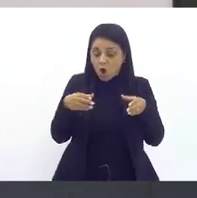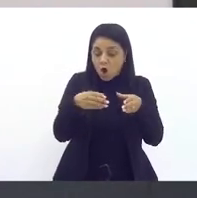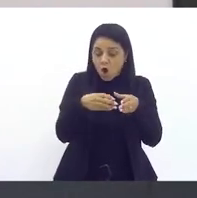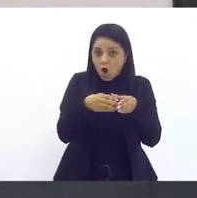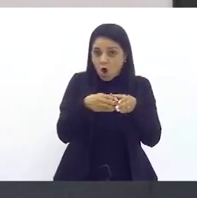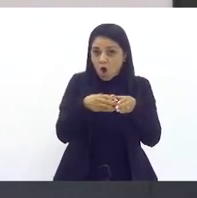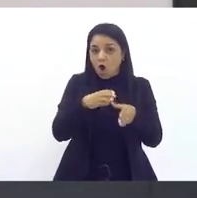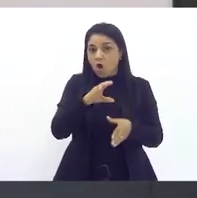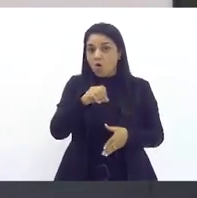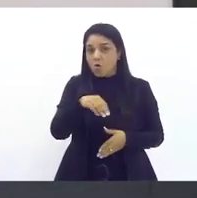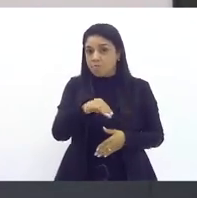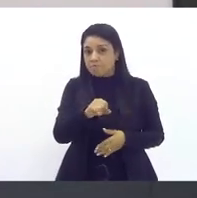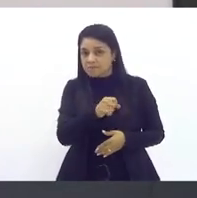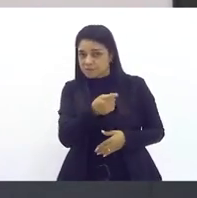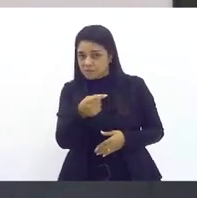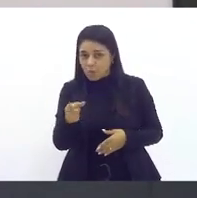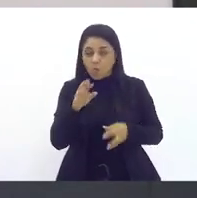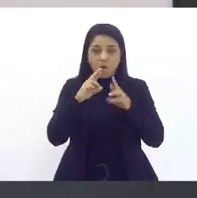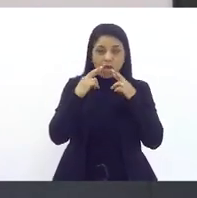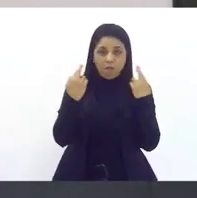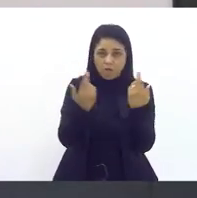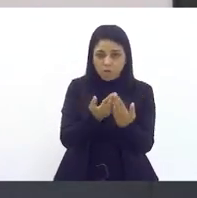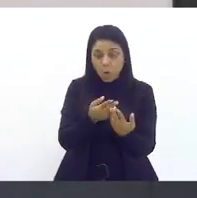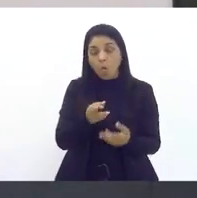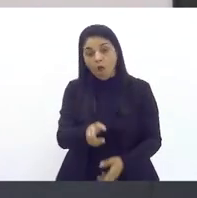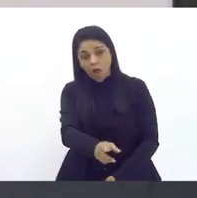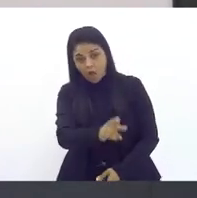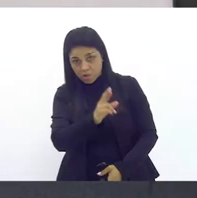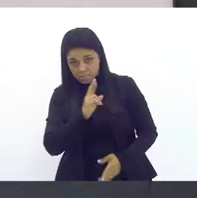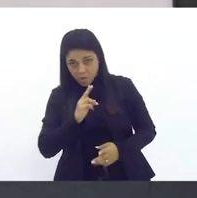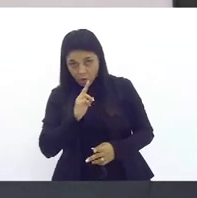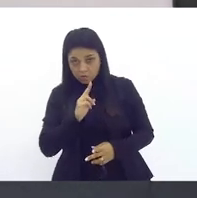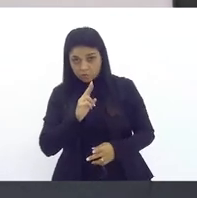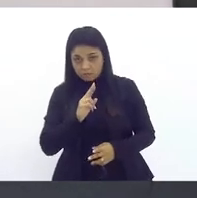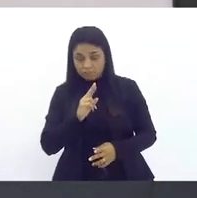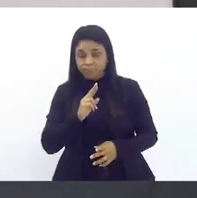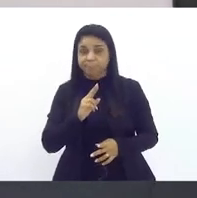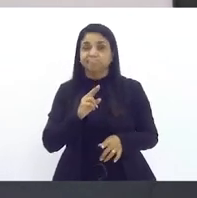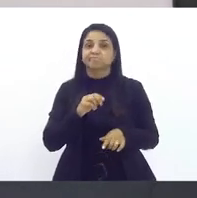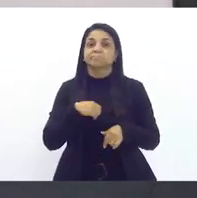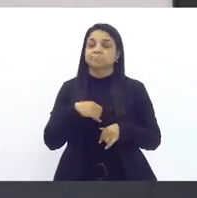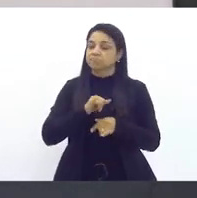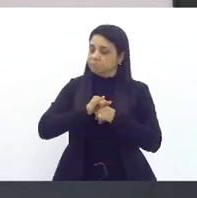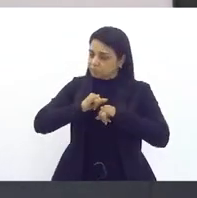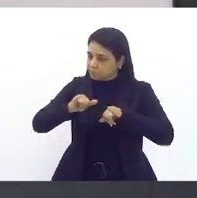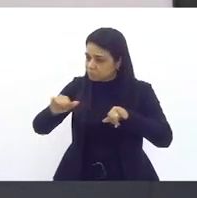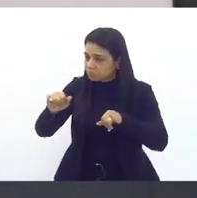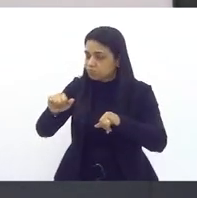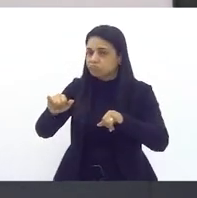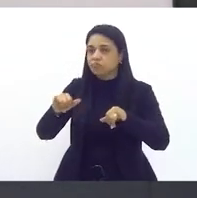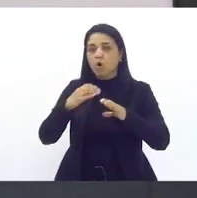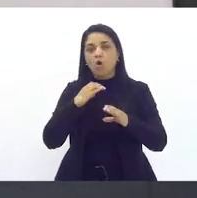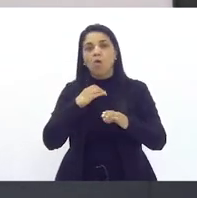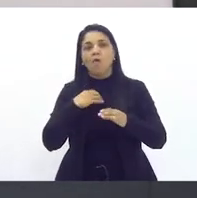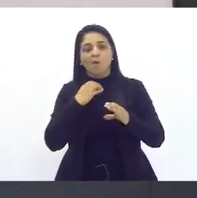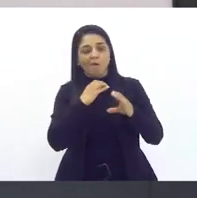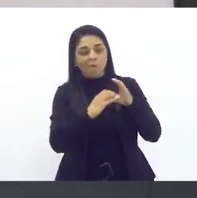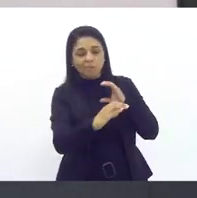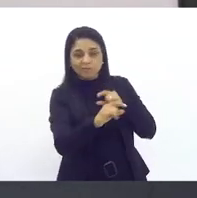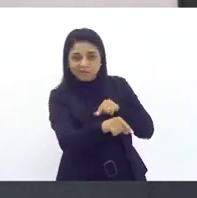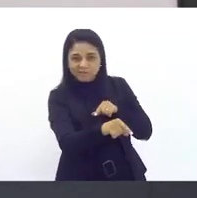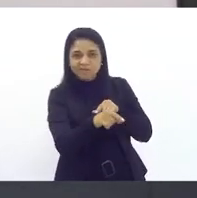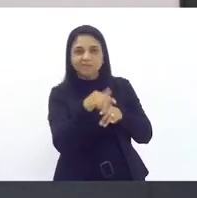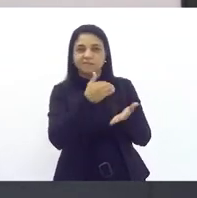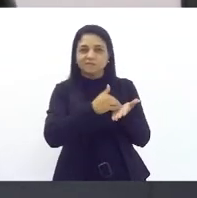vá fazer essa reunião, tendo o resultado dessa reunião, a gente imediatamente comunica à Secretaria de Saúde, ao